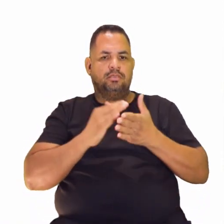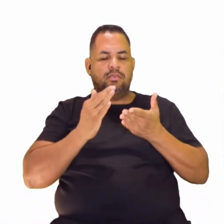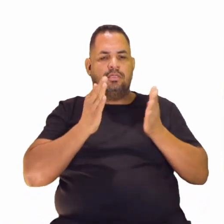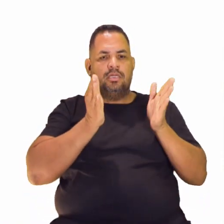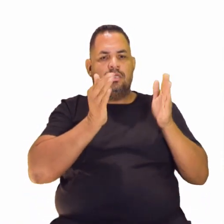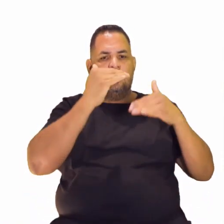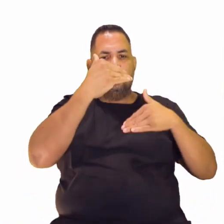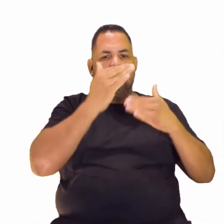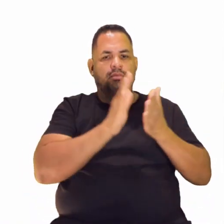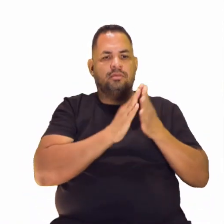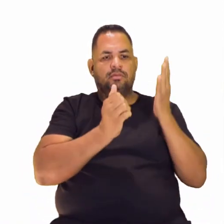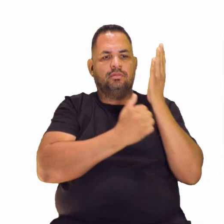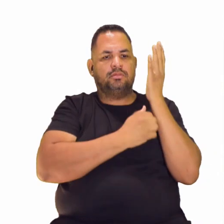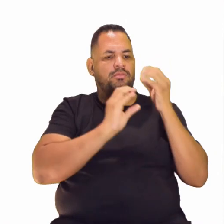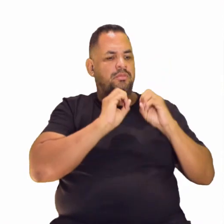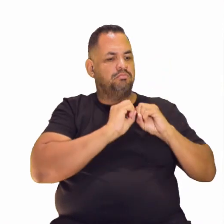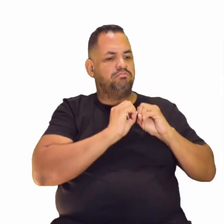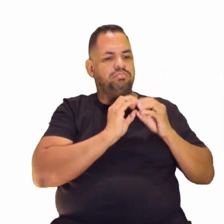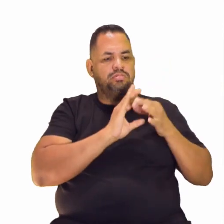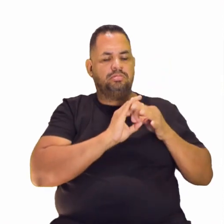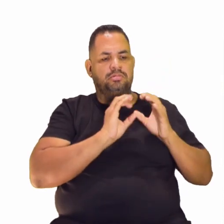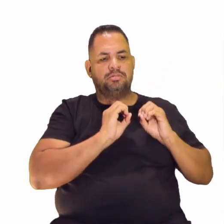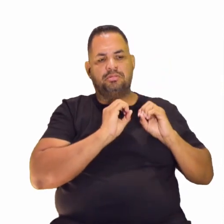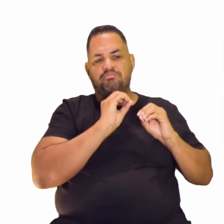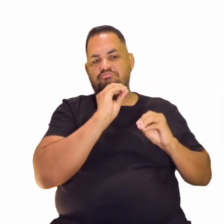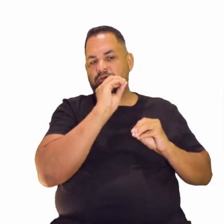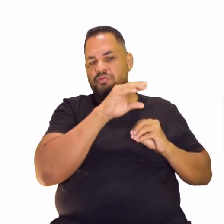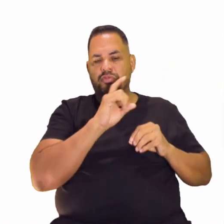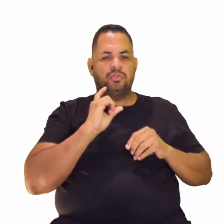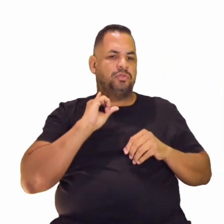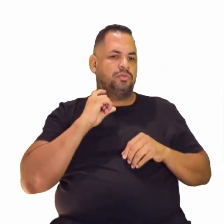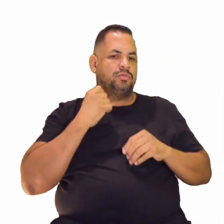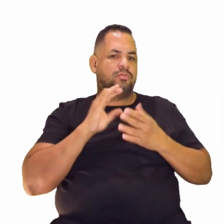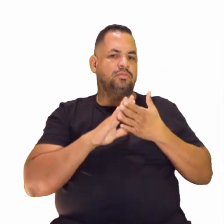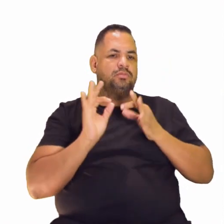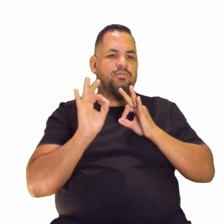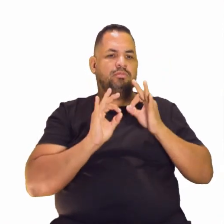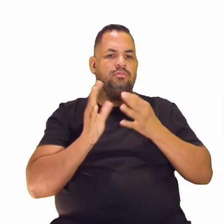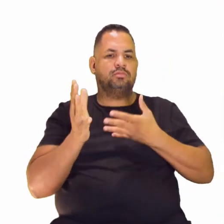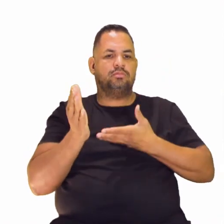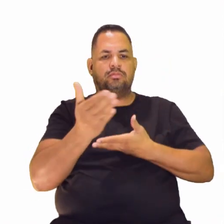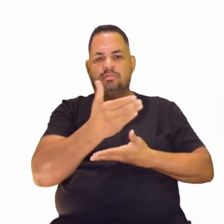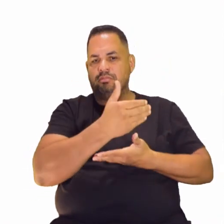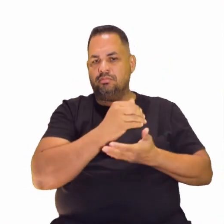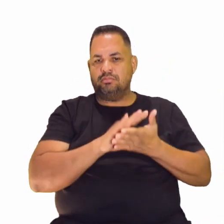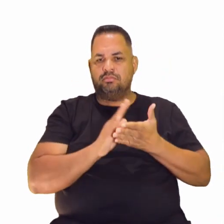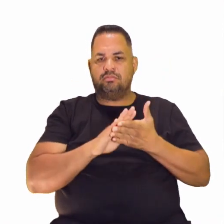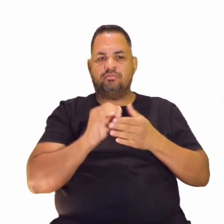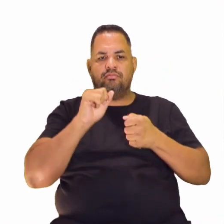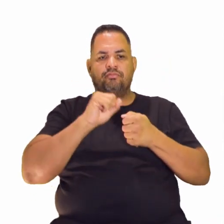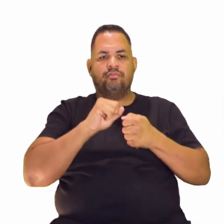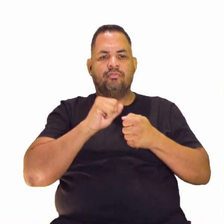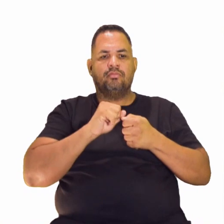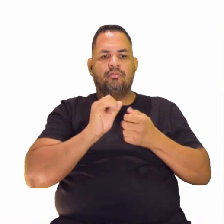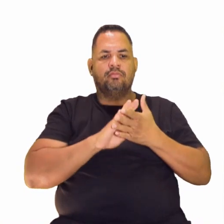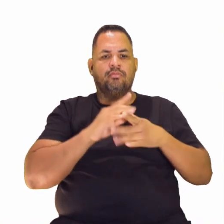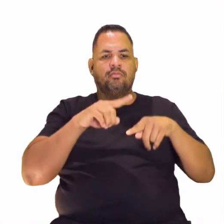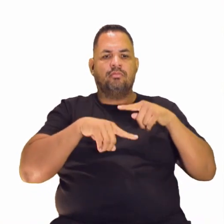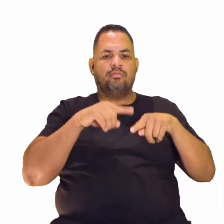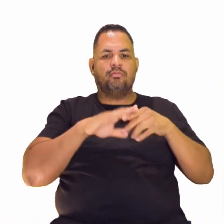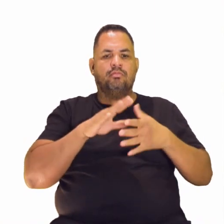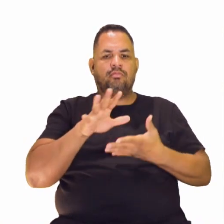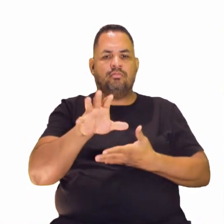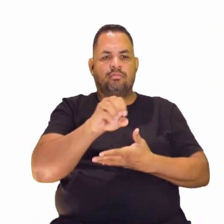caixas de madeira não são jogadas fora. Por isso o Ibrahim não recolheu caixas na rua. Elas foram feitas com